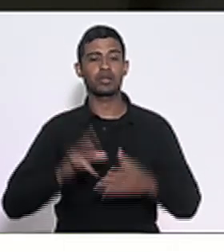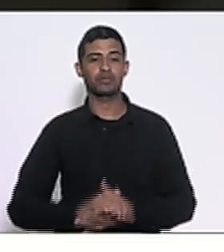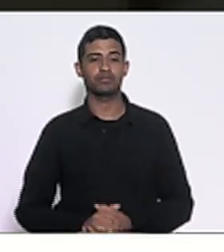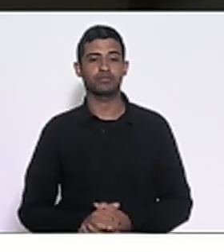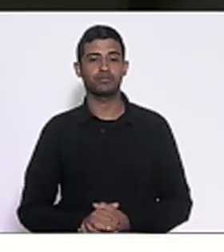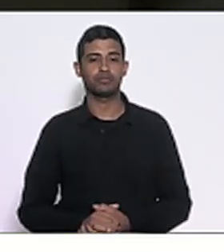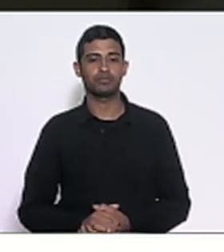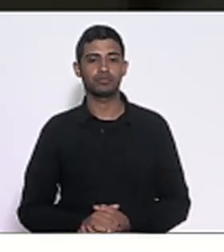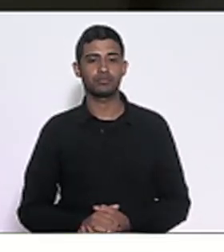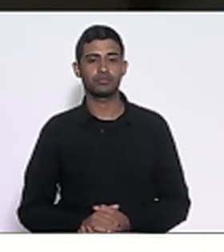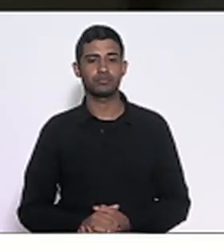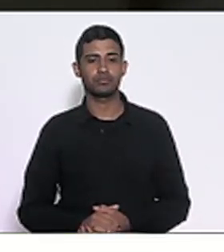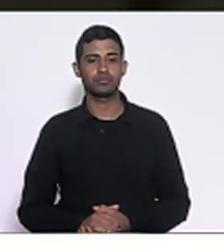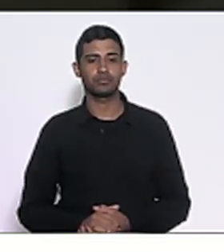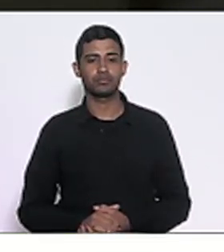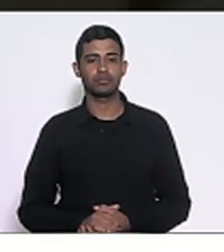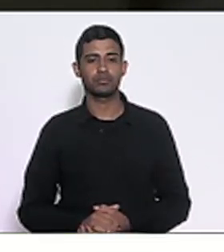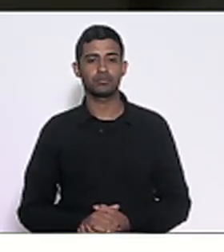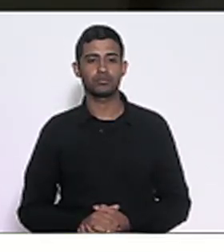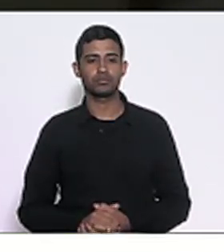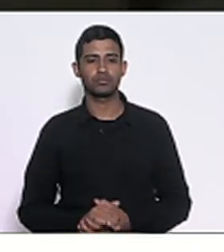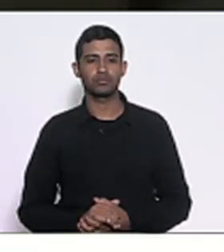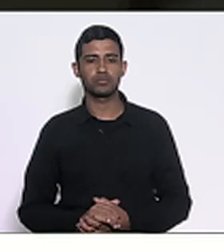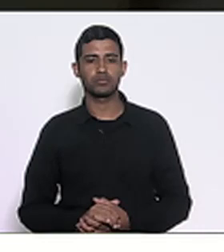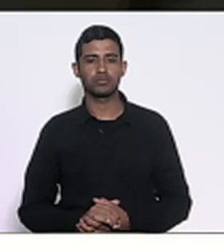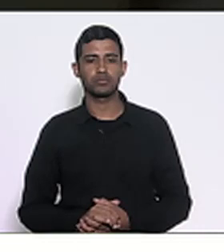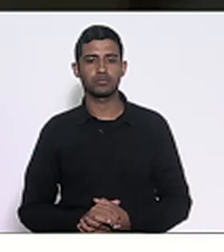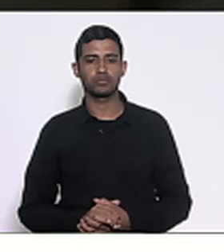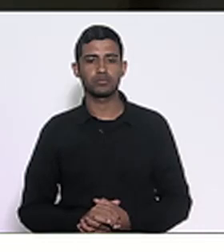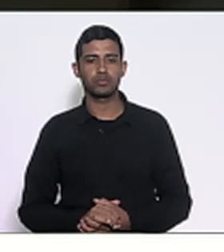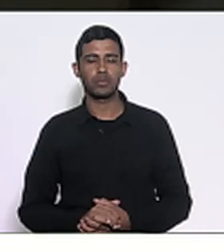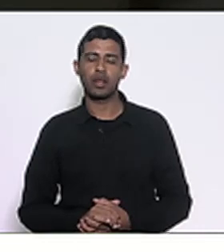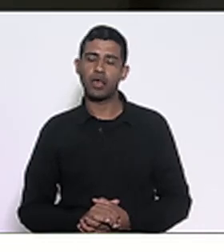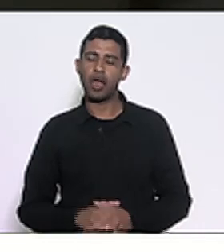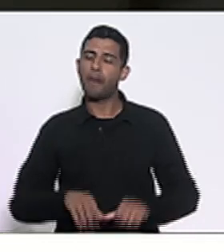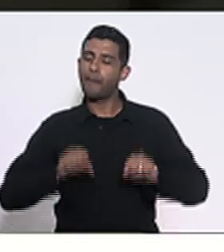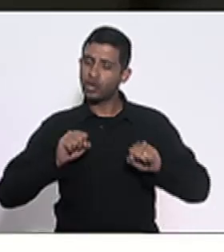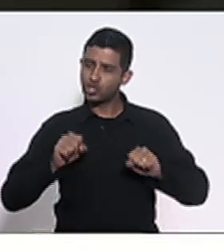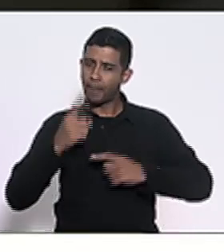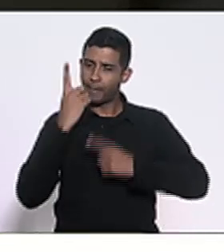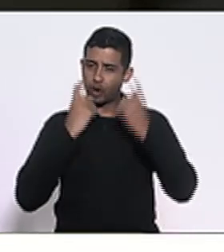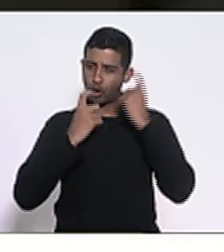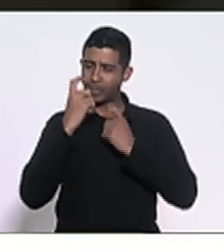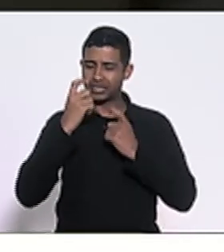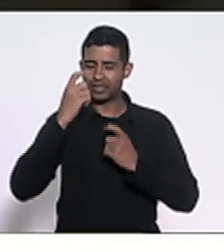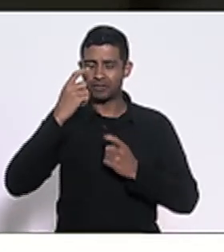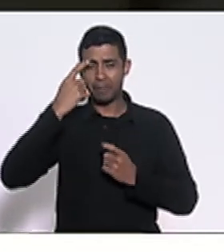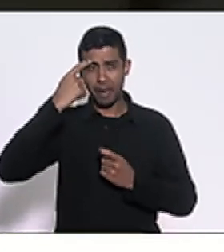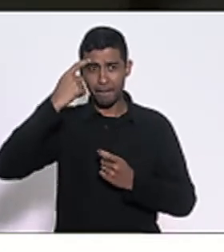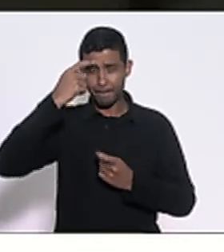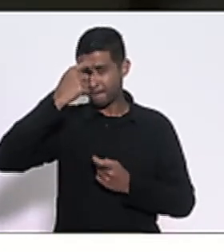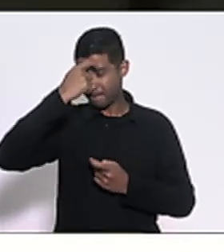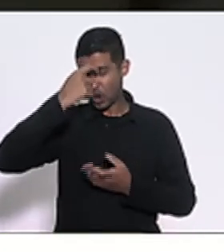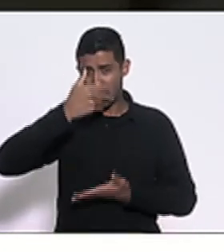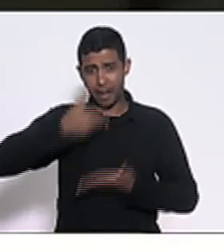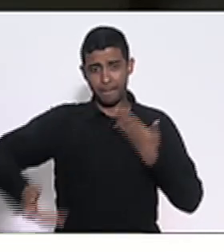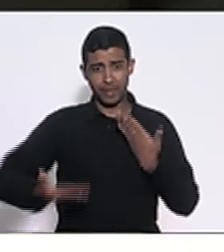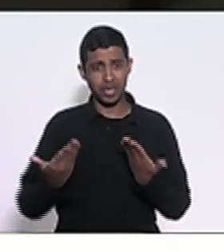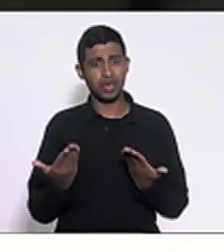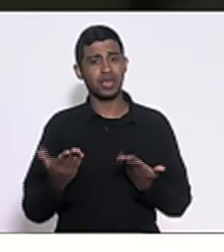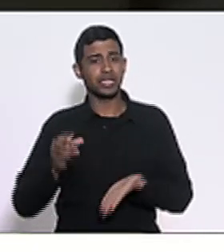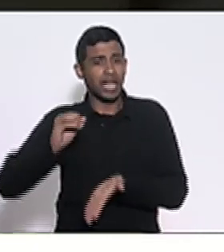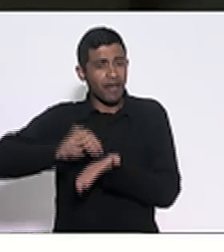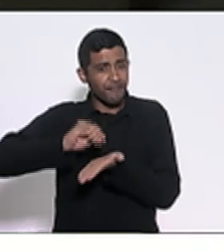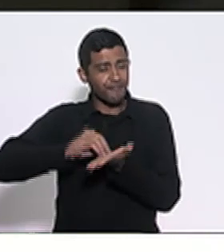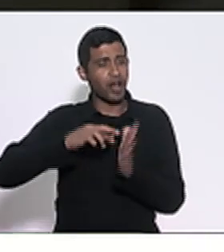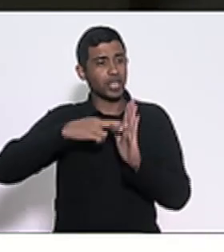né, como se somavam, né, a preocupação com uma perda de memória, com quadros majoritariamente terceirizados, falta de